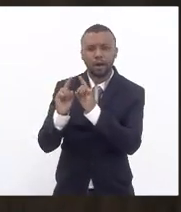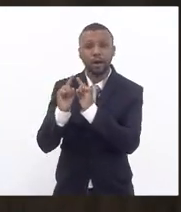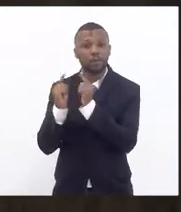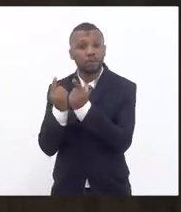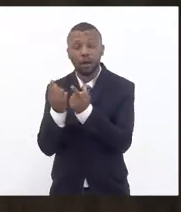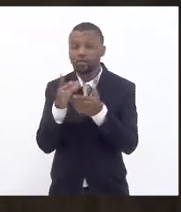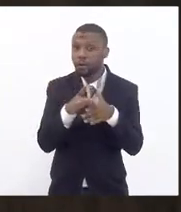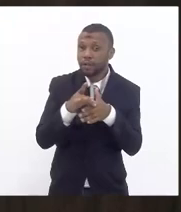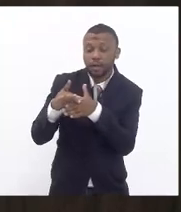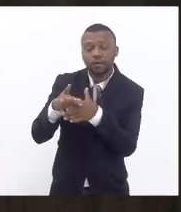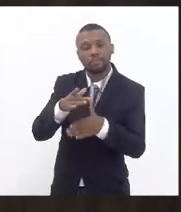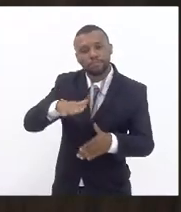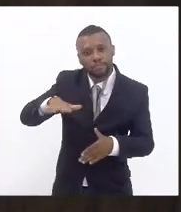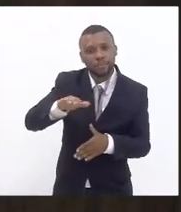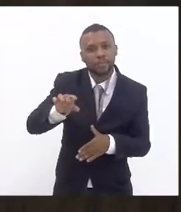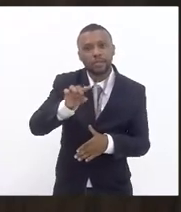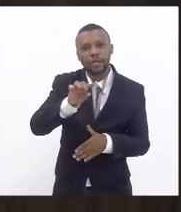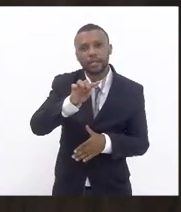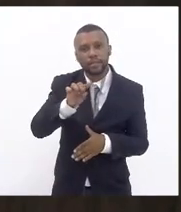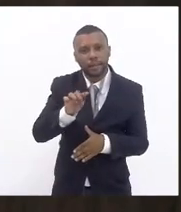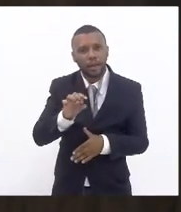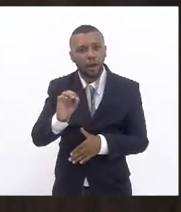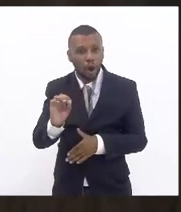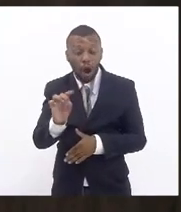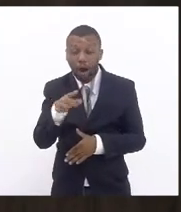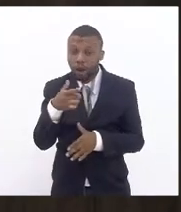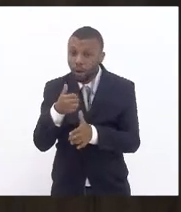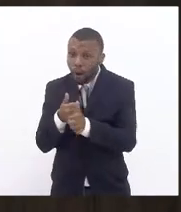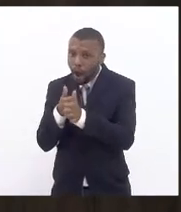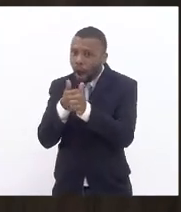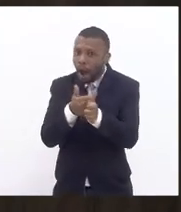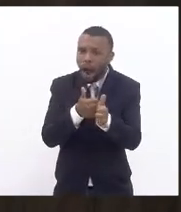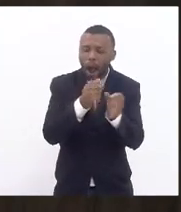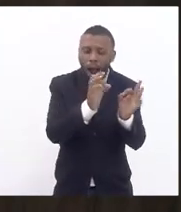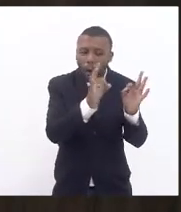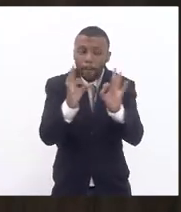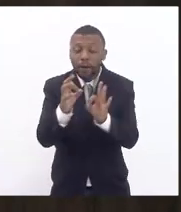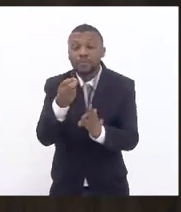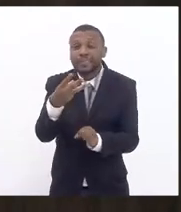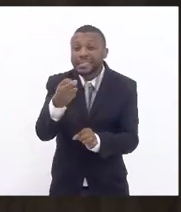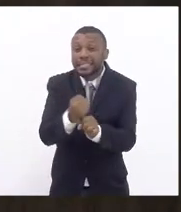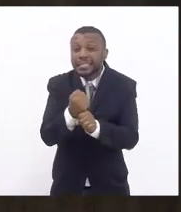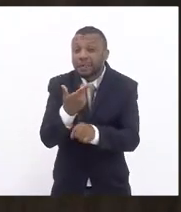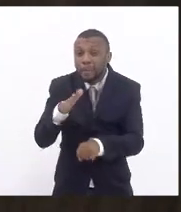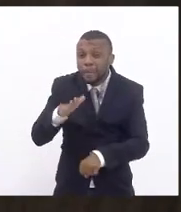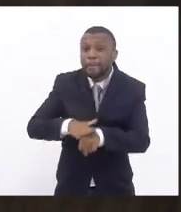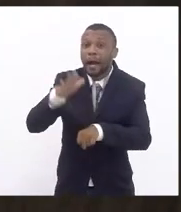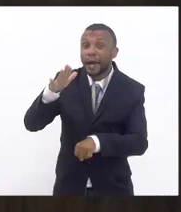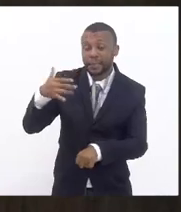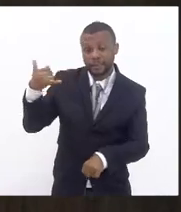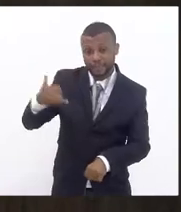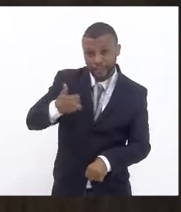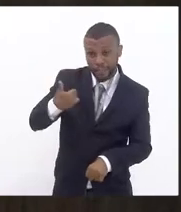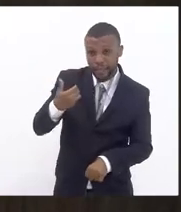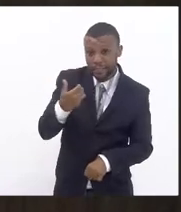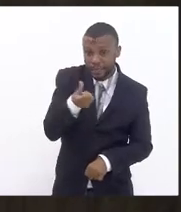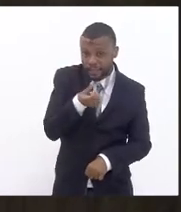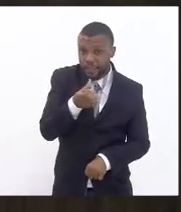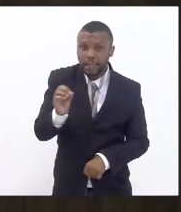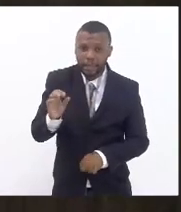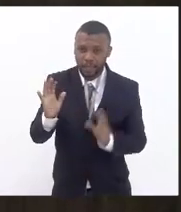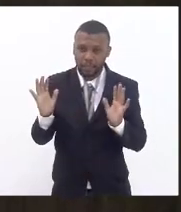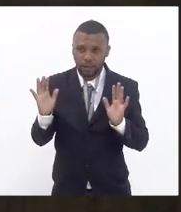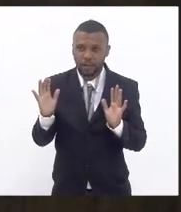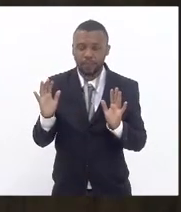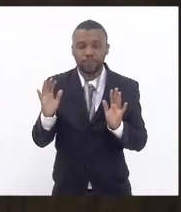da Zona Oeste, e olha que eu acompanho a Zona Oeste desde hoje não, tem mais de 30 anos, estou com 60. A população da Zona Oeste é